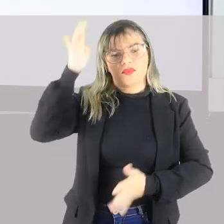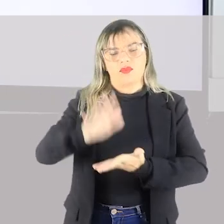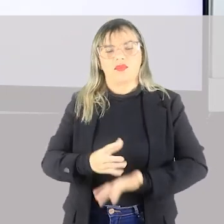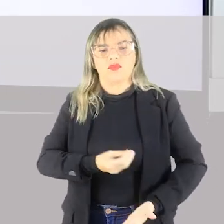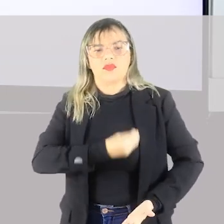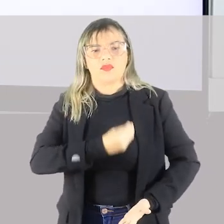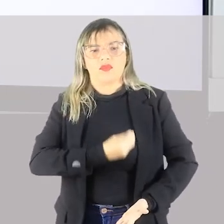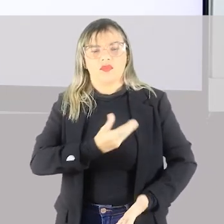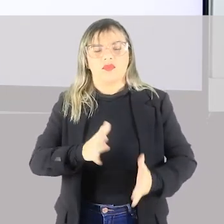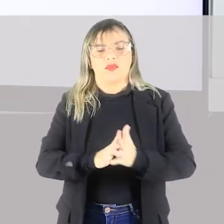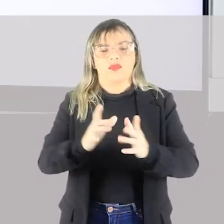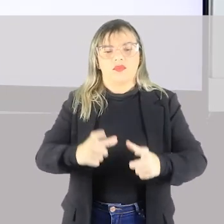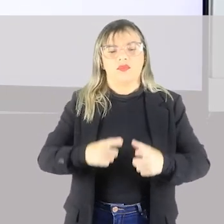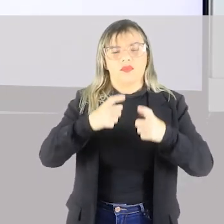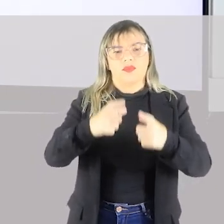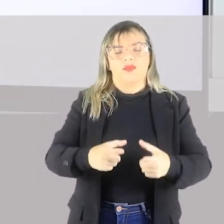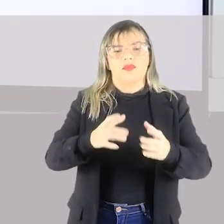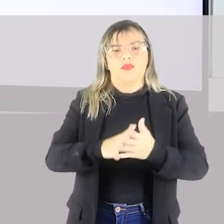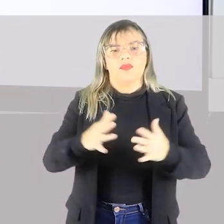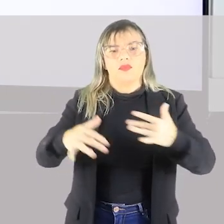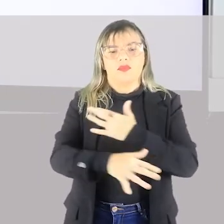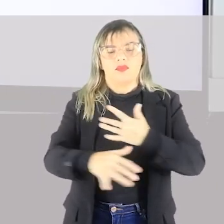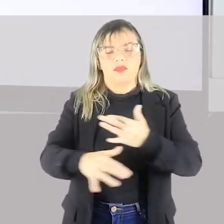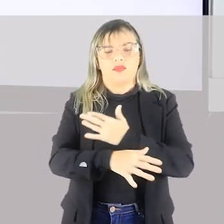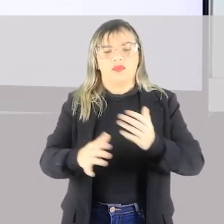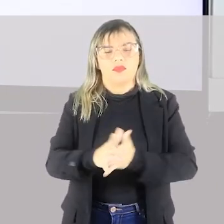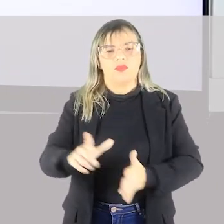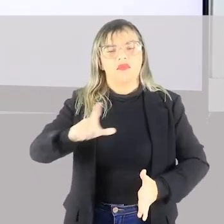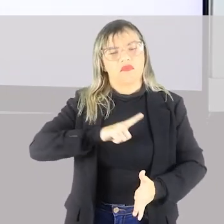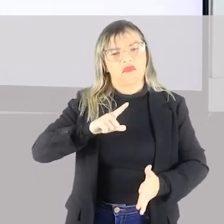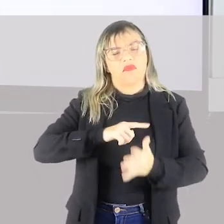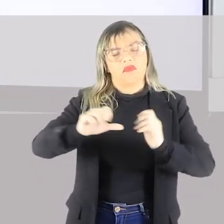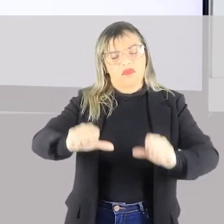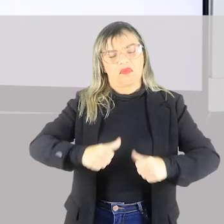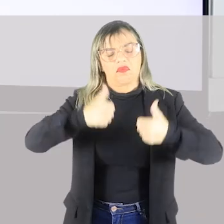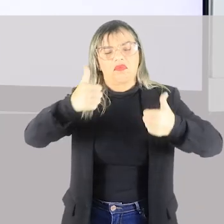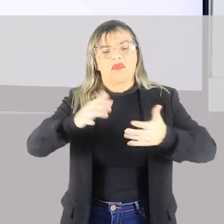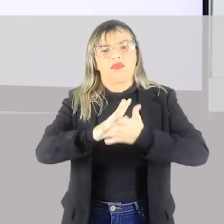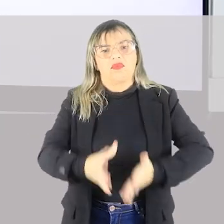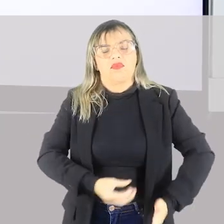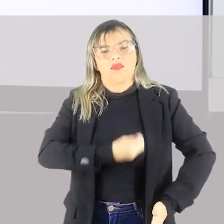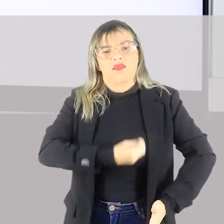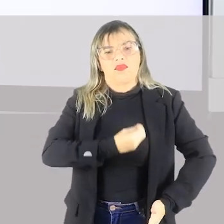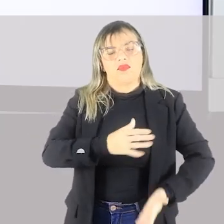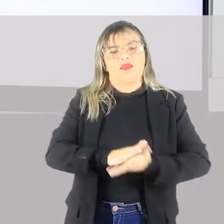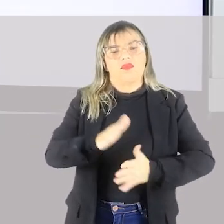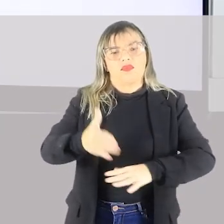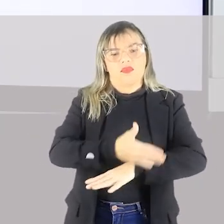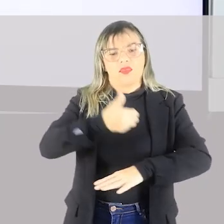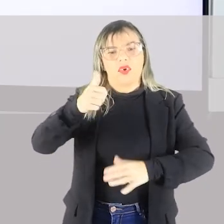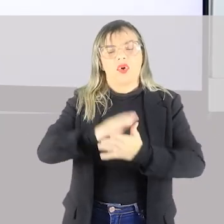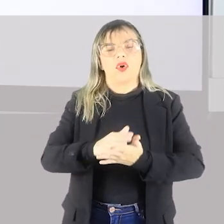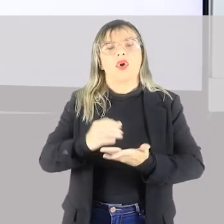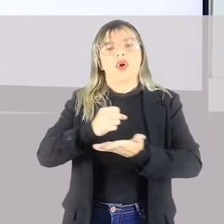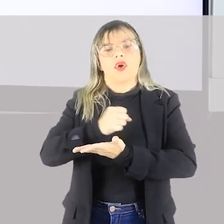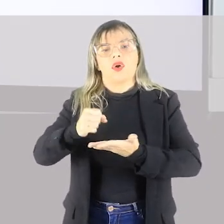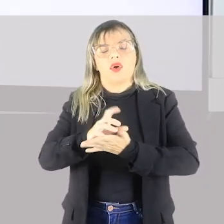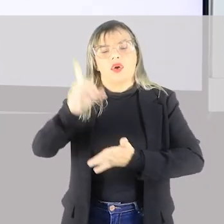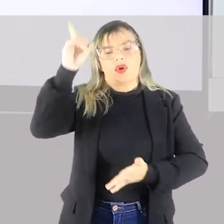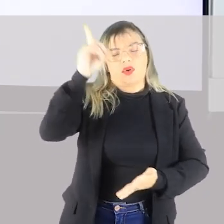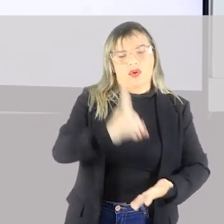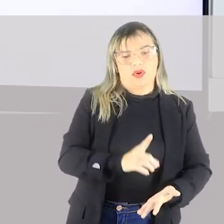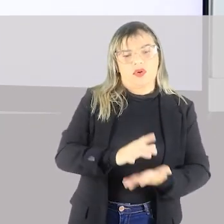naquela região, naquele bairro, naquela cidade, tenham mais qualidade de vida e que tenham o básico, pelo menos, dos seus